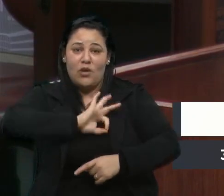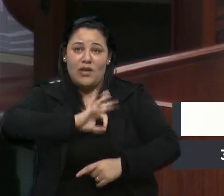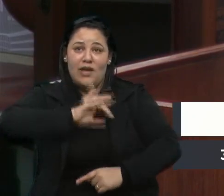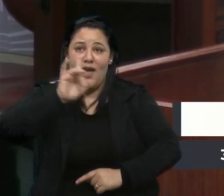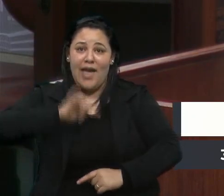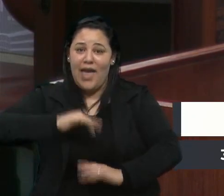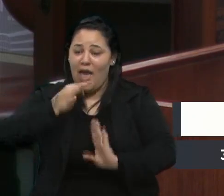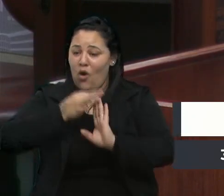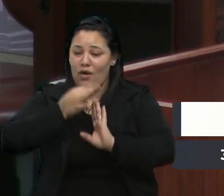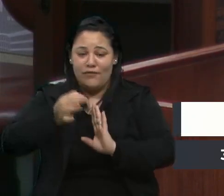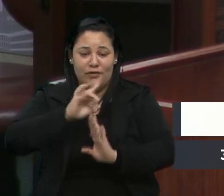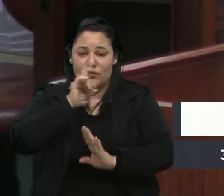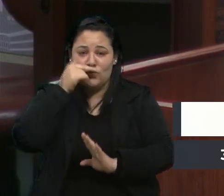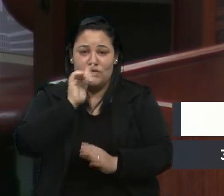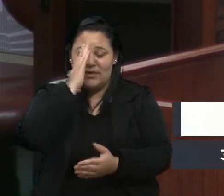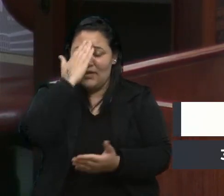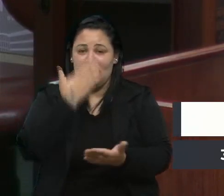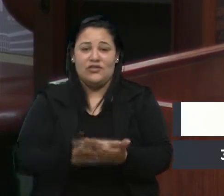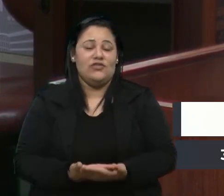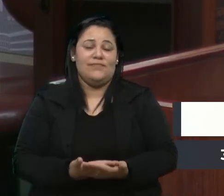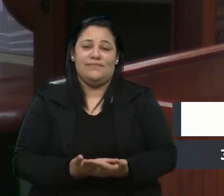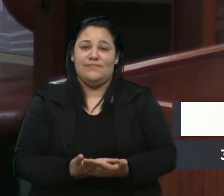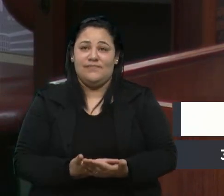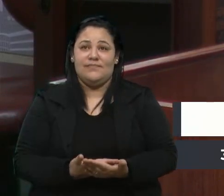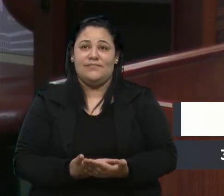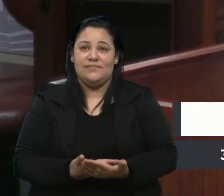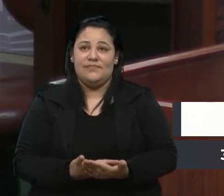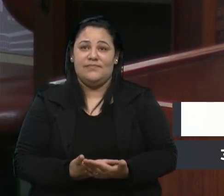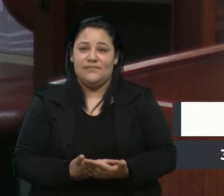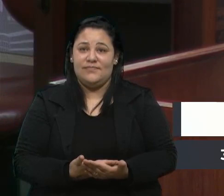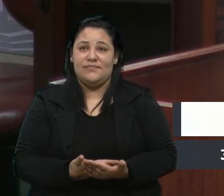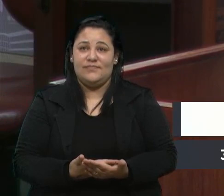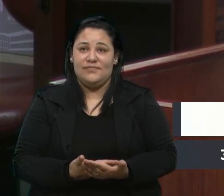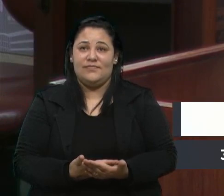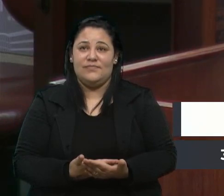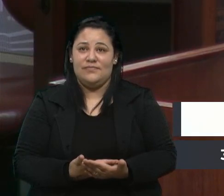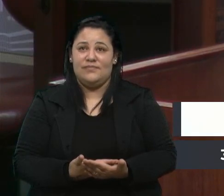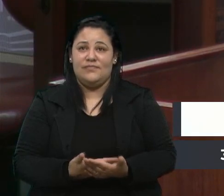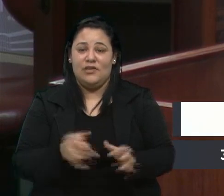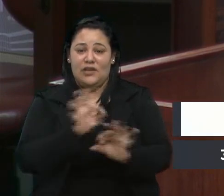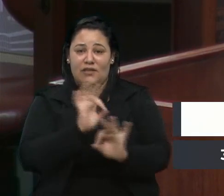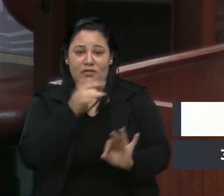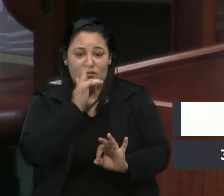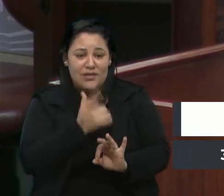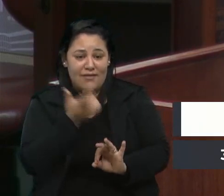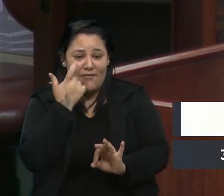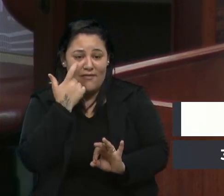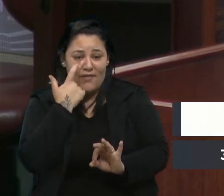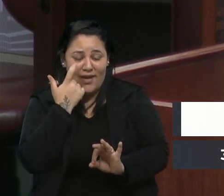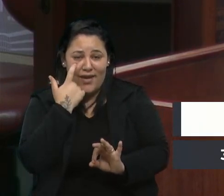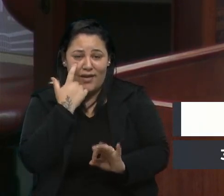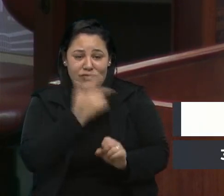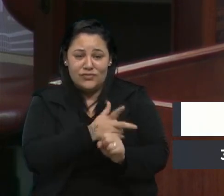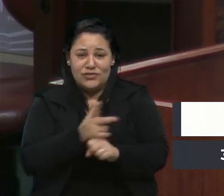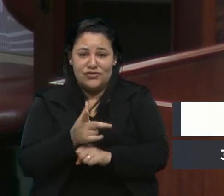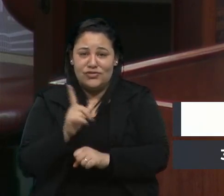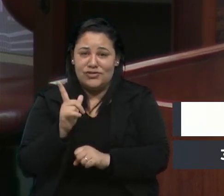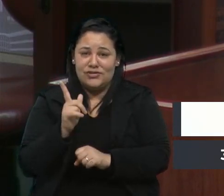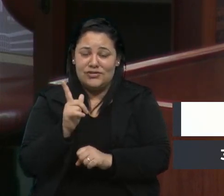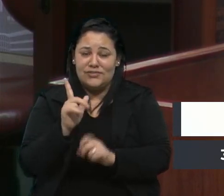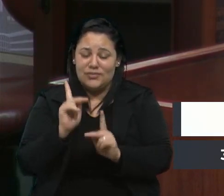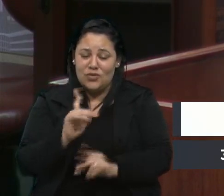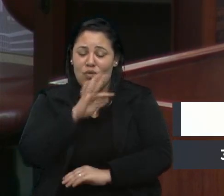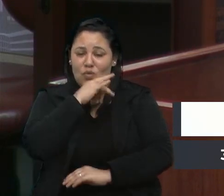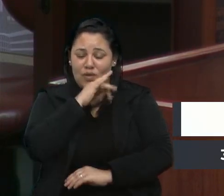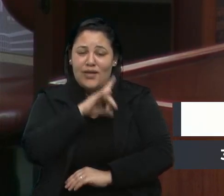troço inacreditável, diz que ninguém vai conseguir, acho que, ver esses vídeos de tanta crueldade que existe. Mas nós estamos, antes